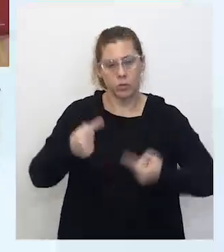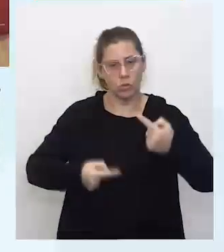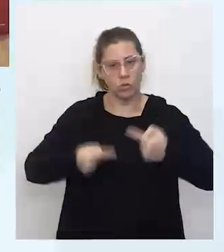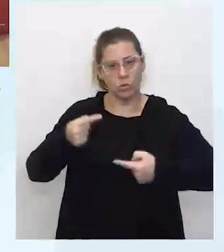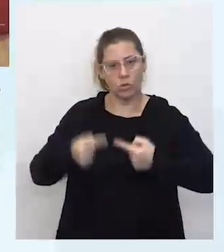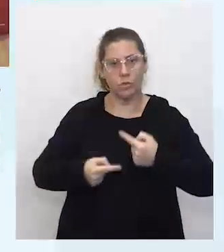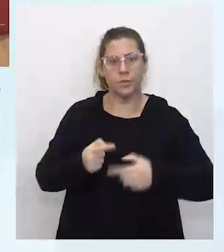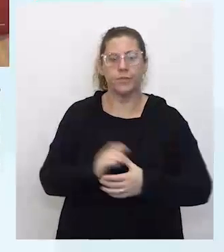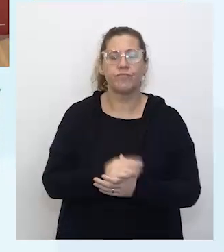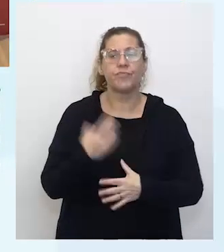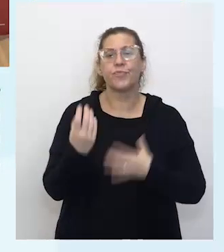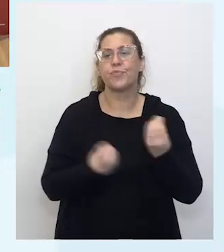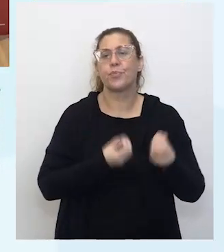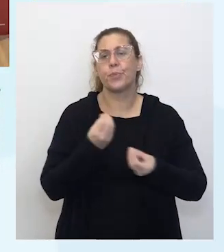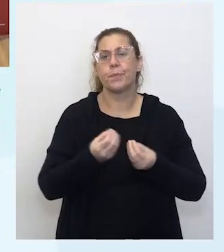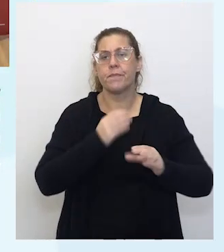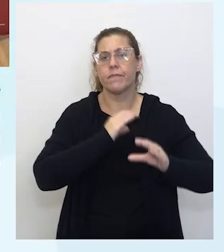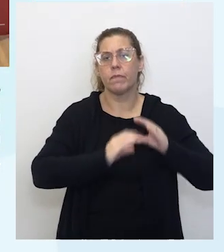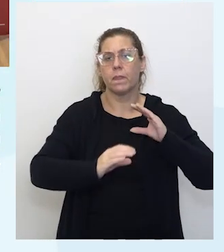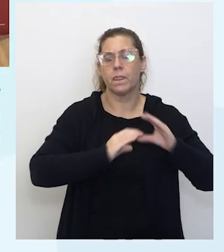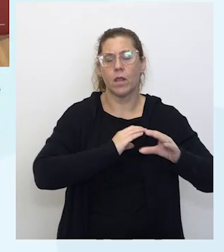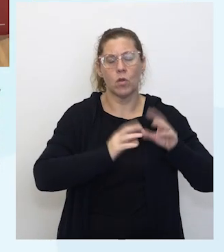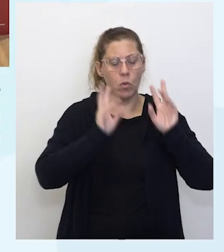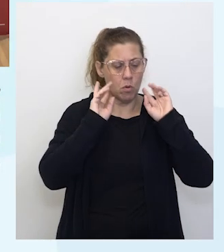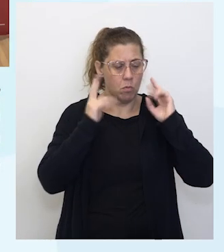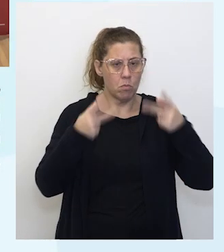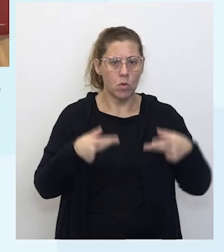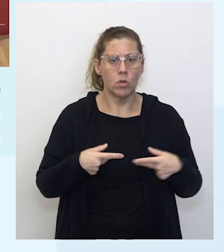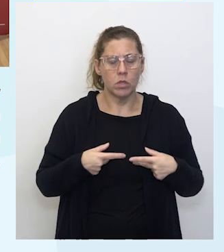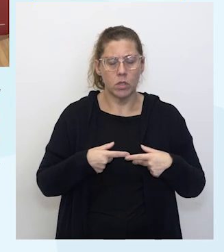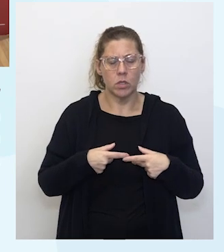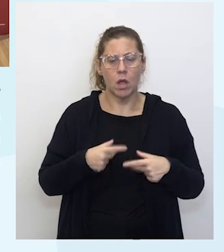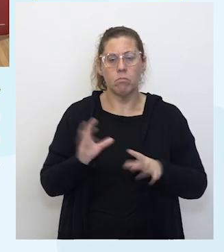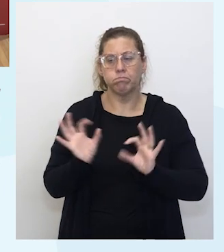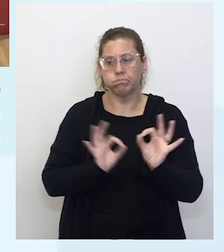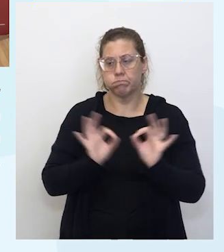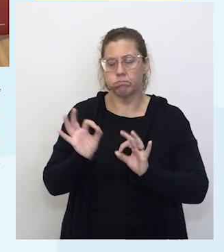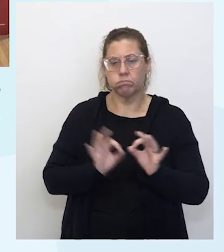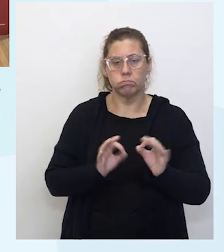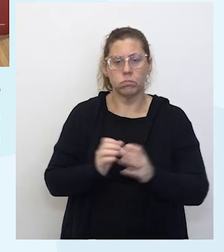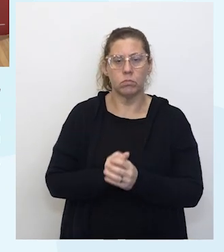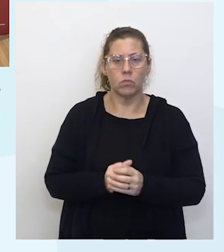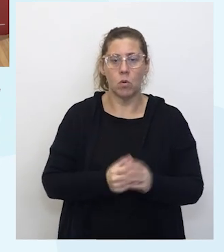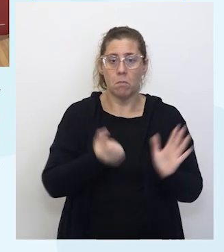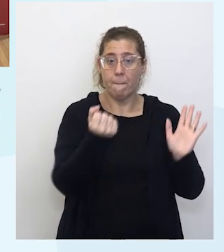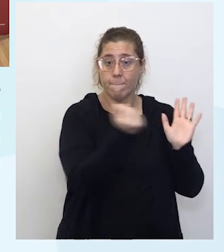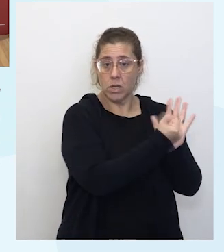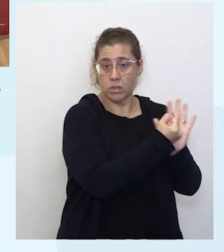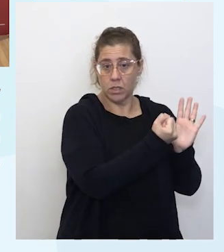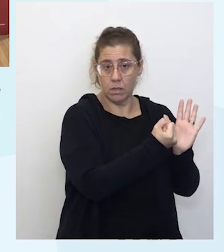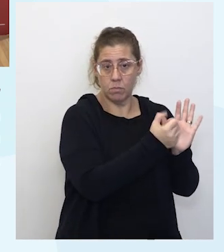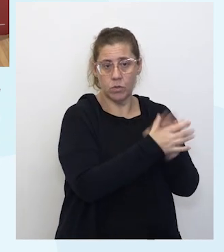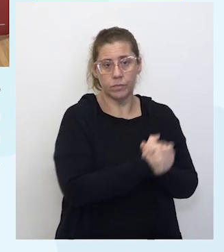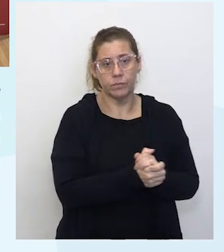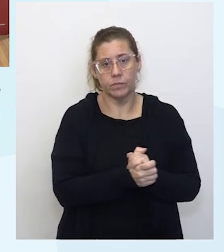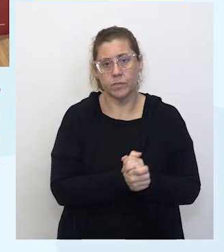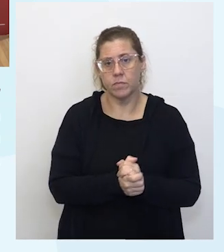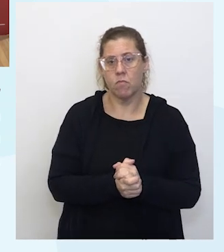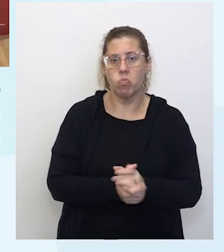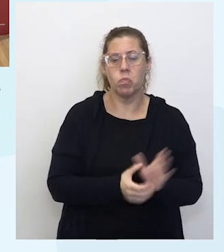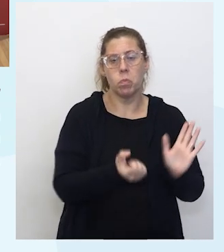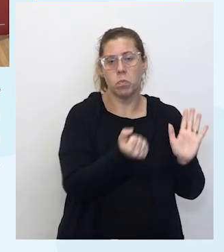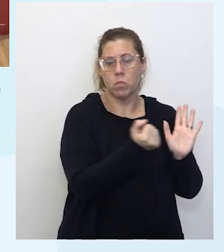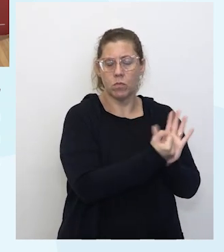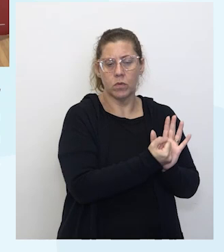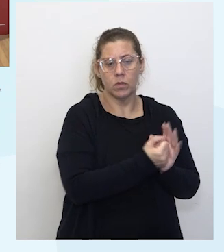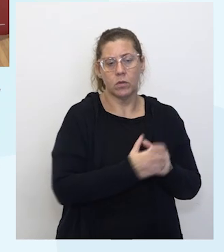né, como a comunicação humana é produzida por meios de símbolos. E o símbolo é